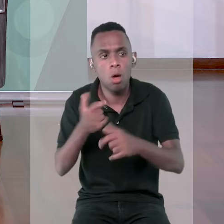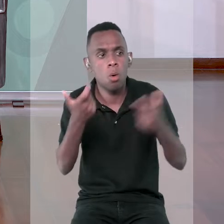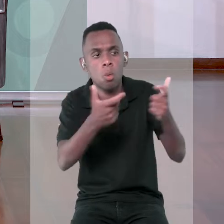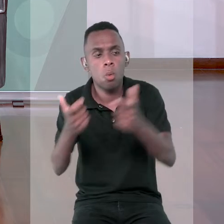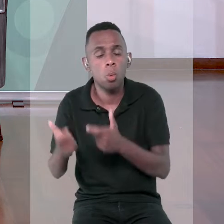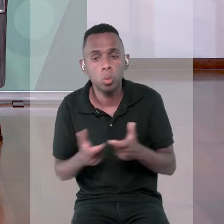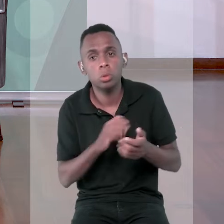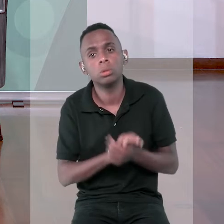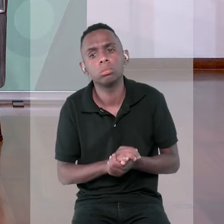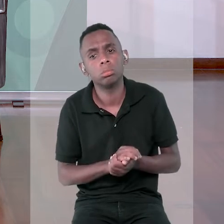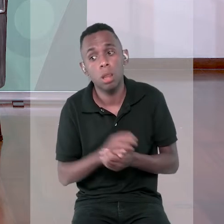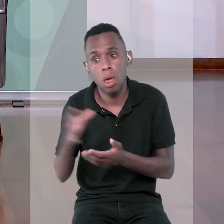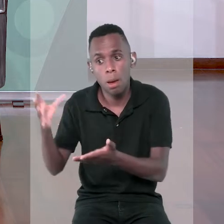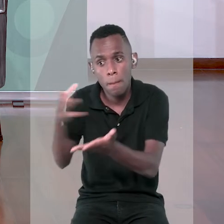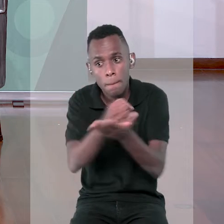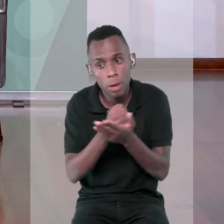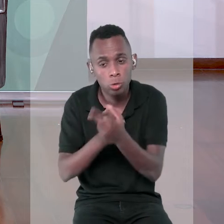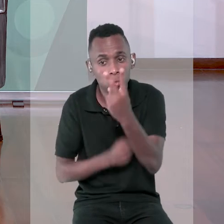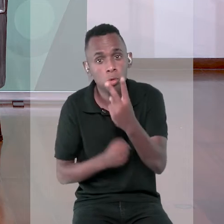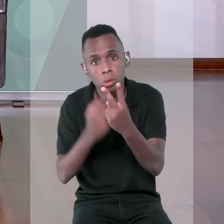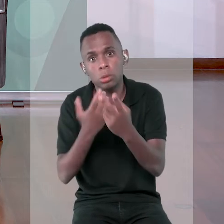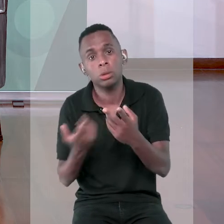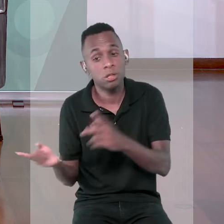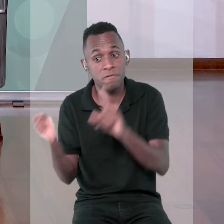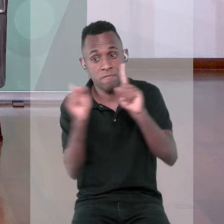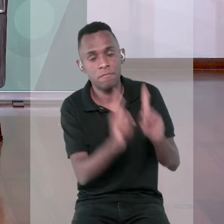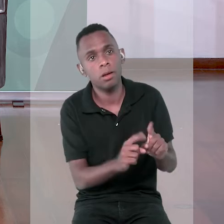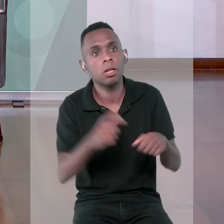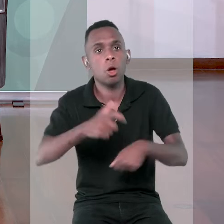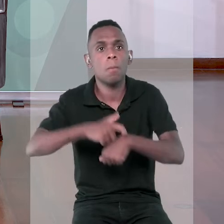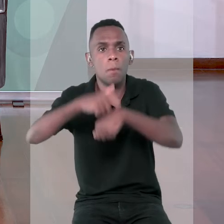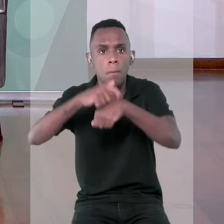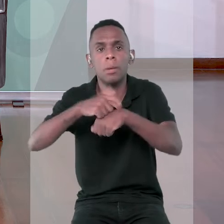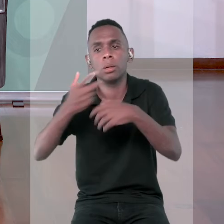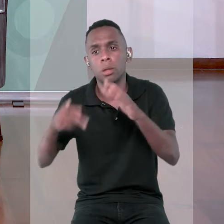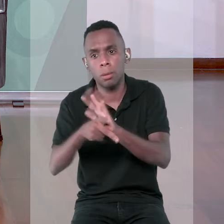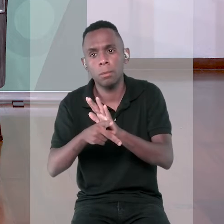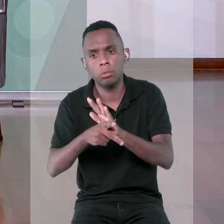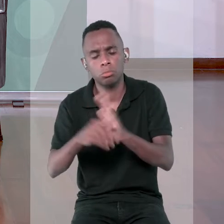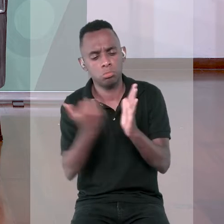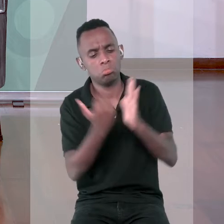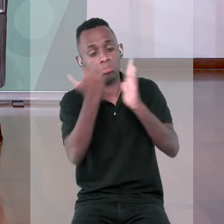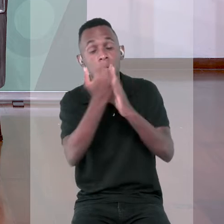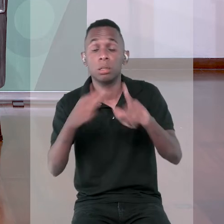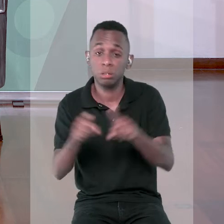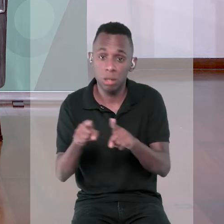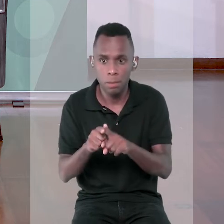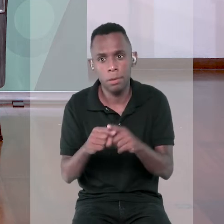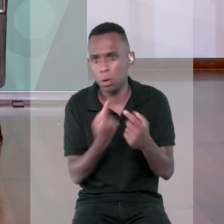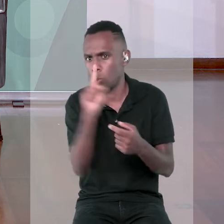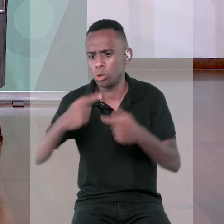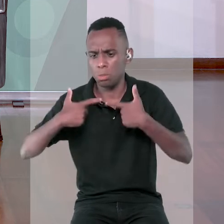posição. E ela captura esses espiões e traz. E aí é nesse momento que ela sobra primeiro cadete, né? E fora que ela... E a